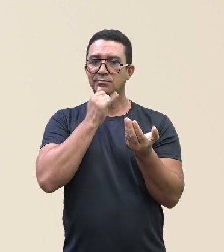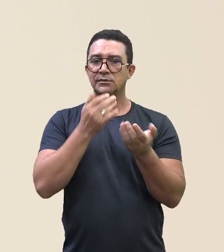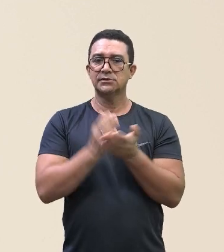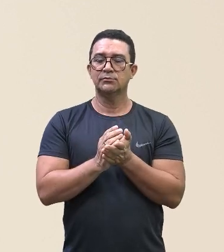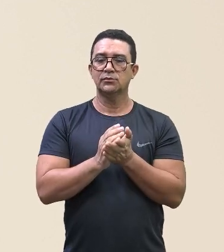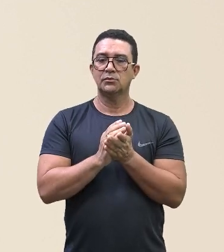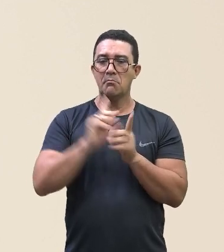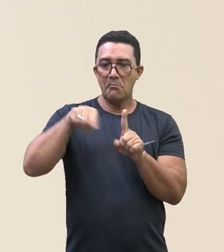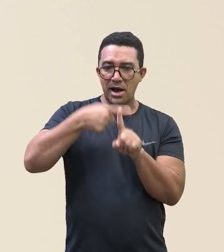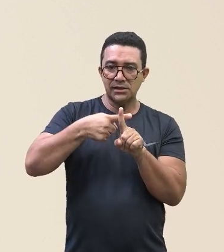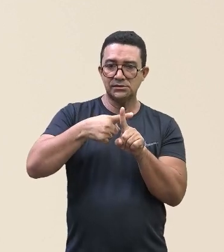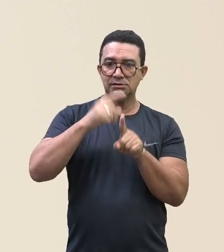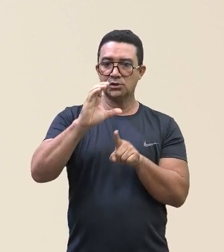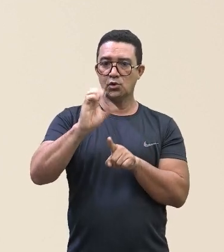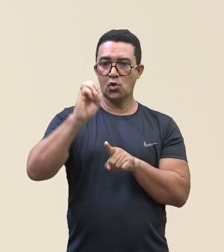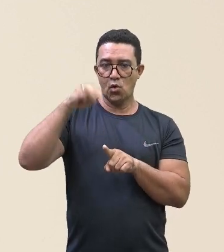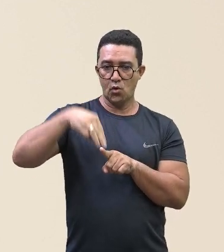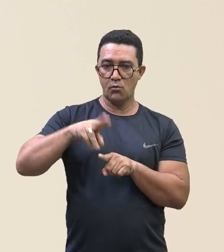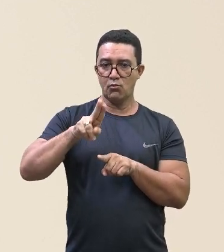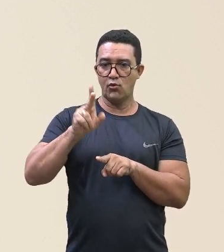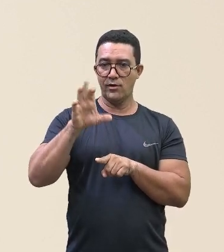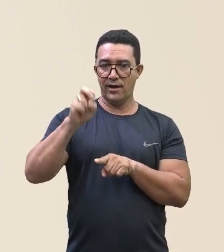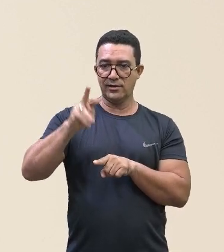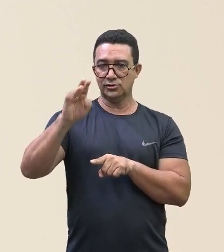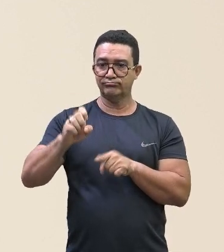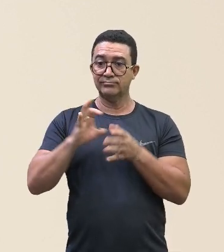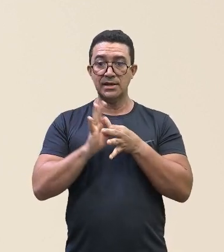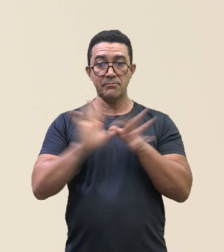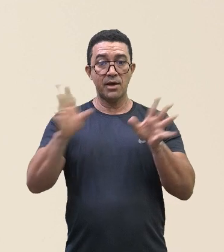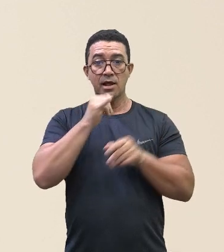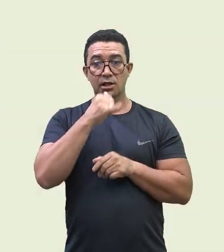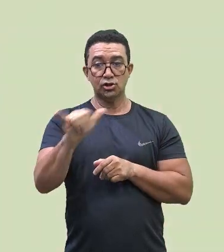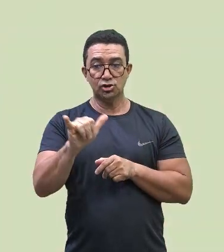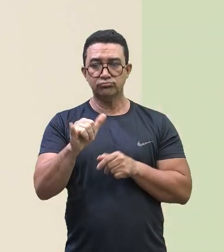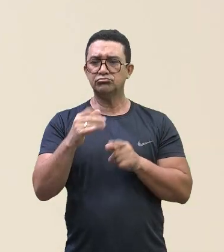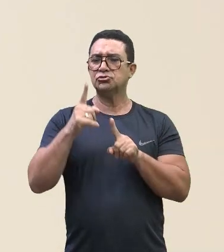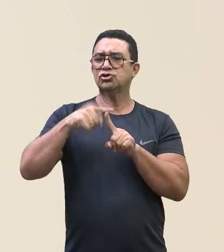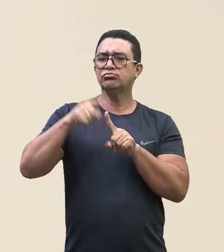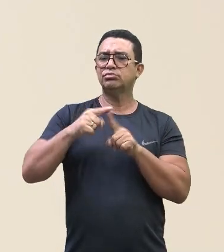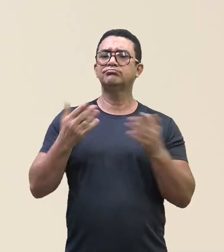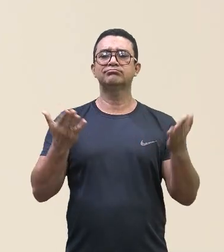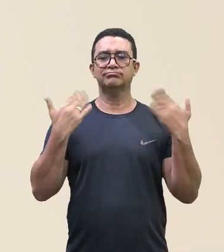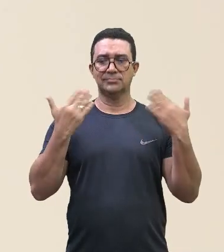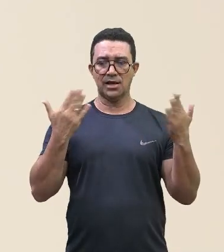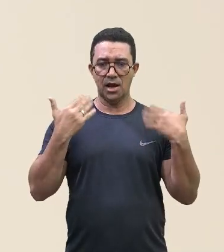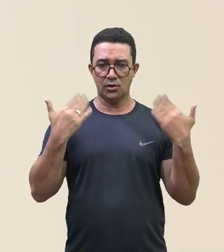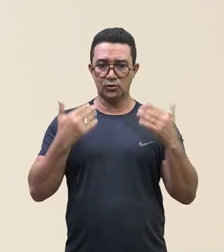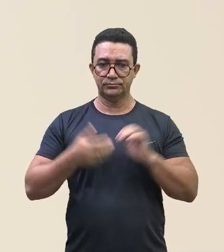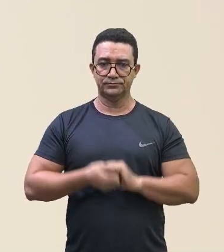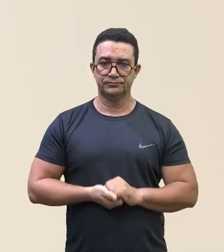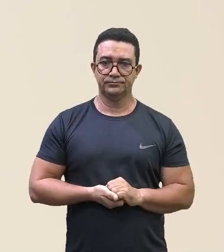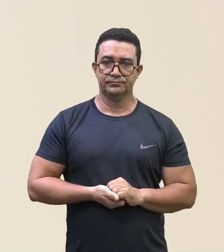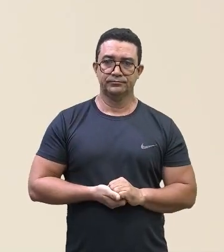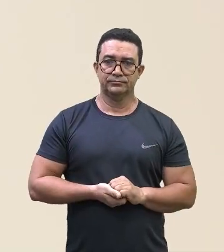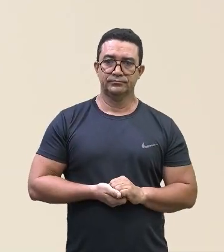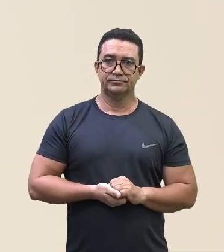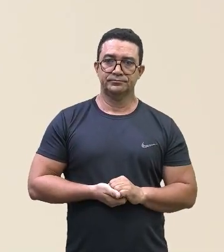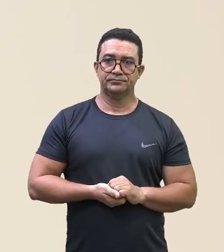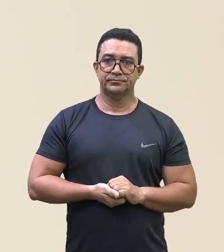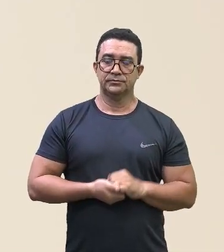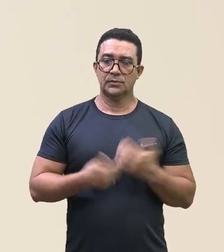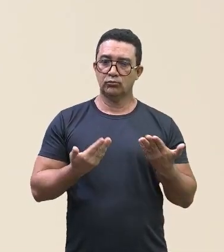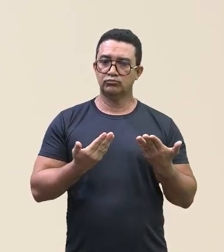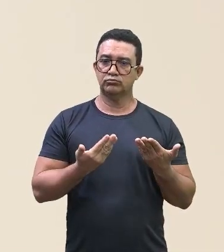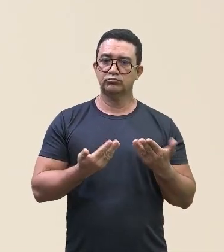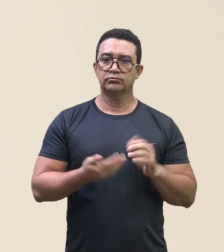um comburente, liberando energia na forma de calor, geralmente de maneira vigorosa,